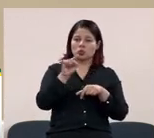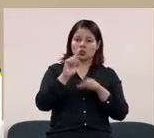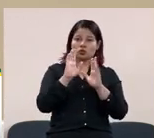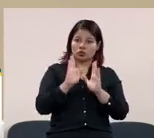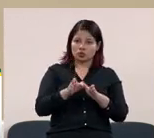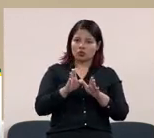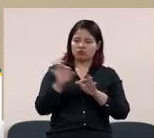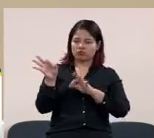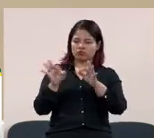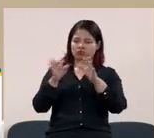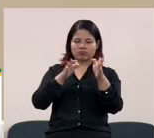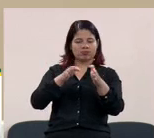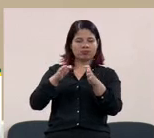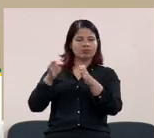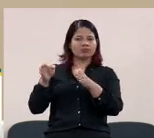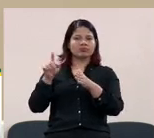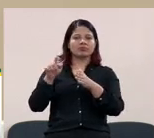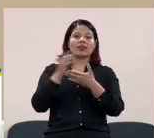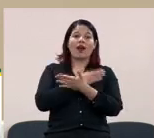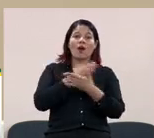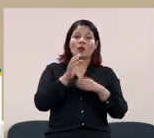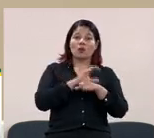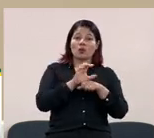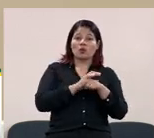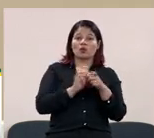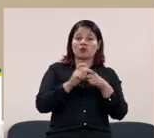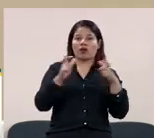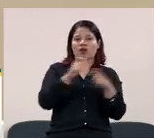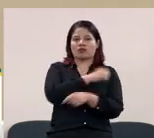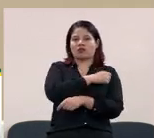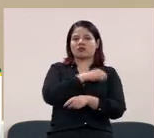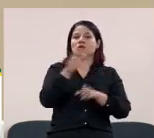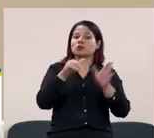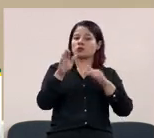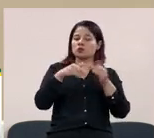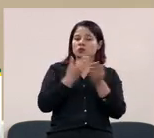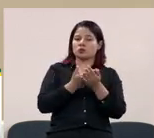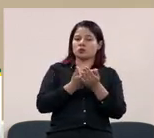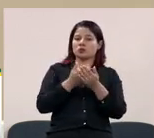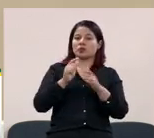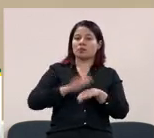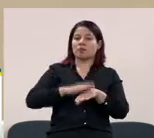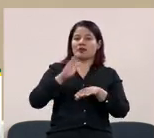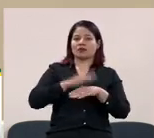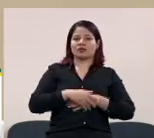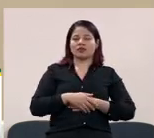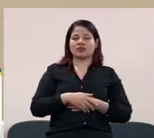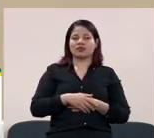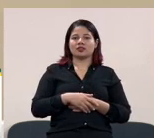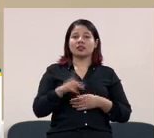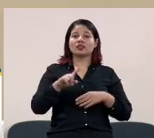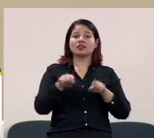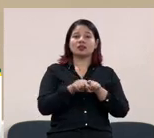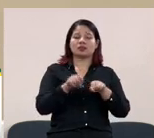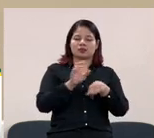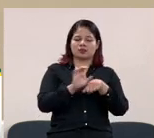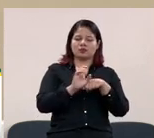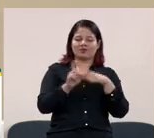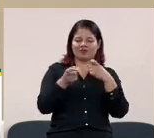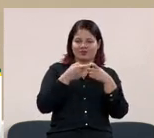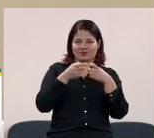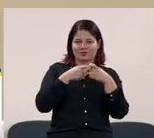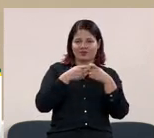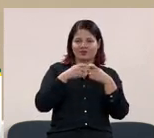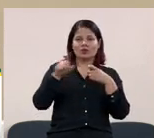os nossos cursos. A estratégia para a medicina é uma estratégia que é utilizada por qualquer universidade que tenha esse interesse.